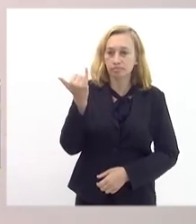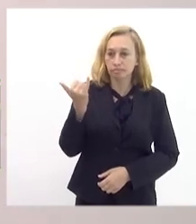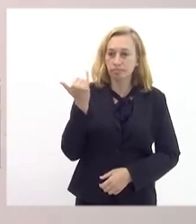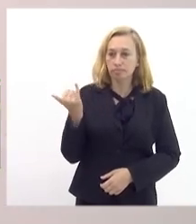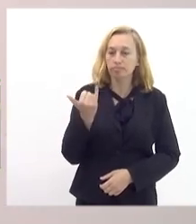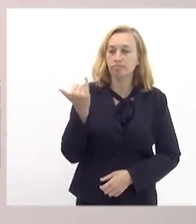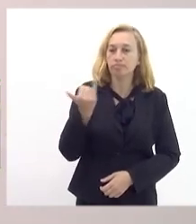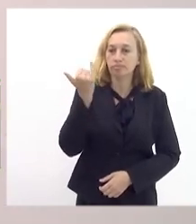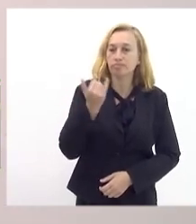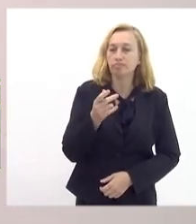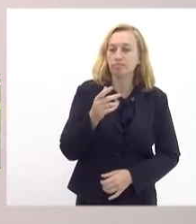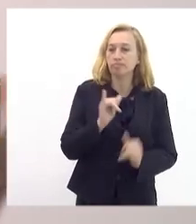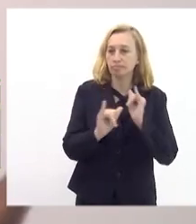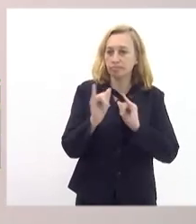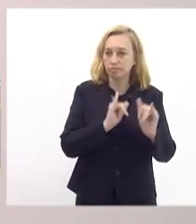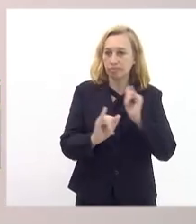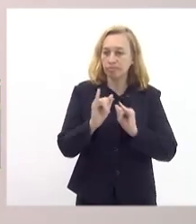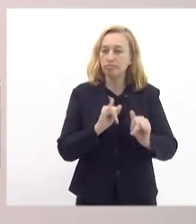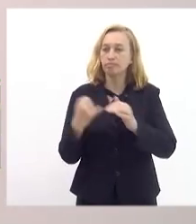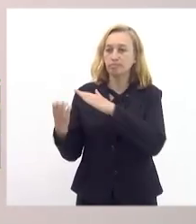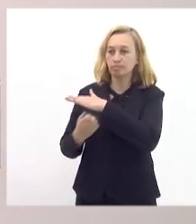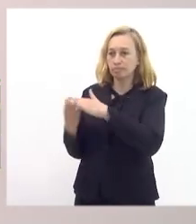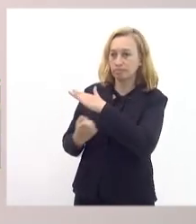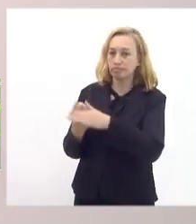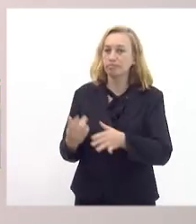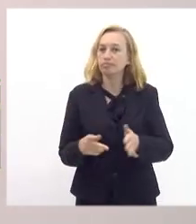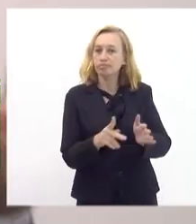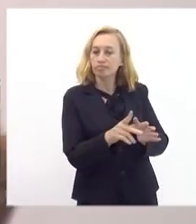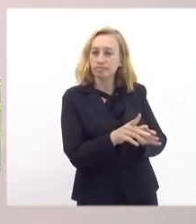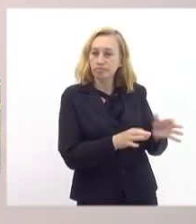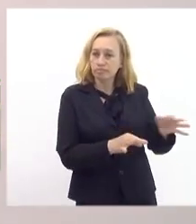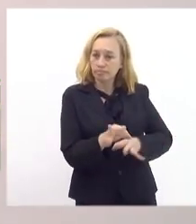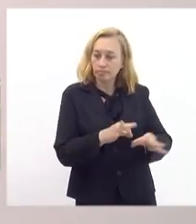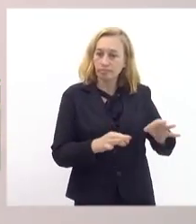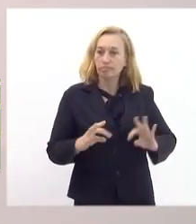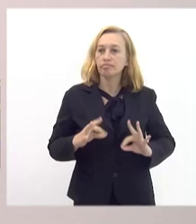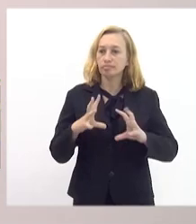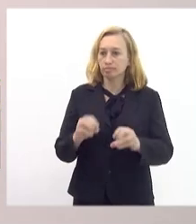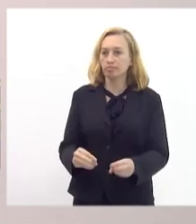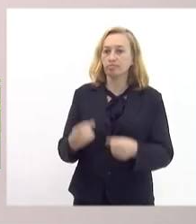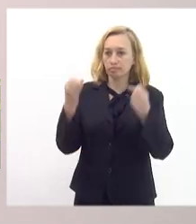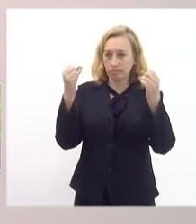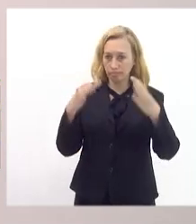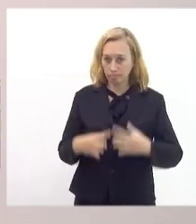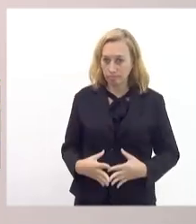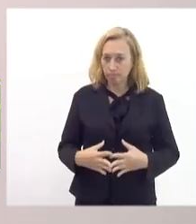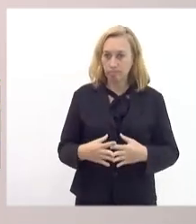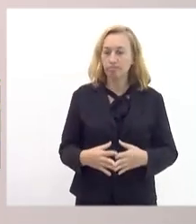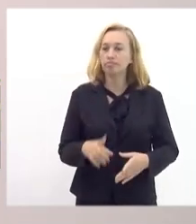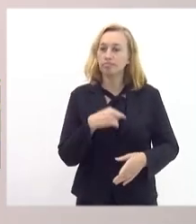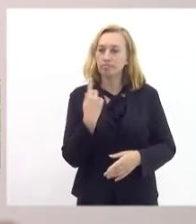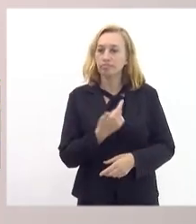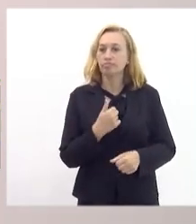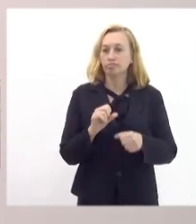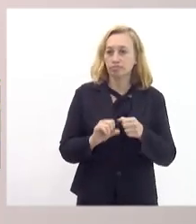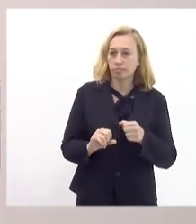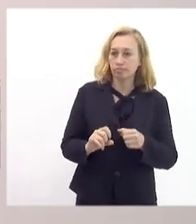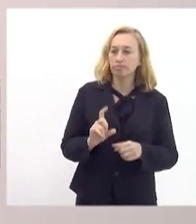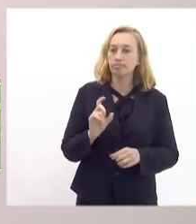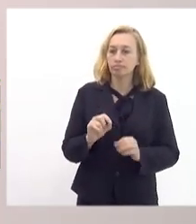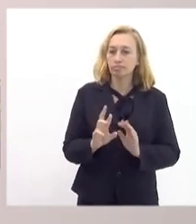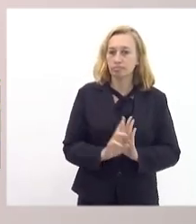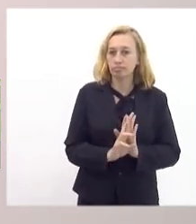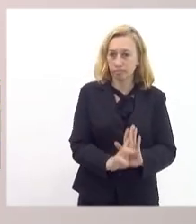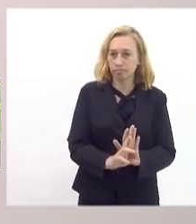as informações da empresas as informações do projeto e deixar tudo muito claro tudo que estamos fazendo o que